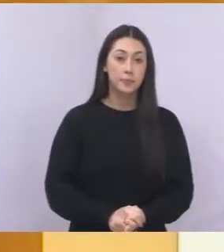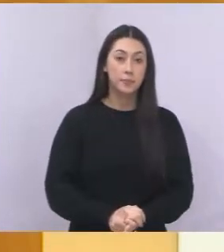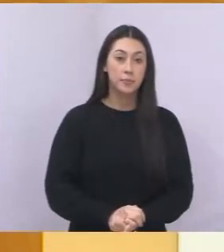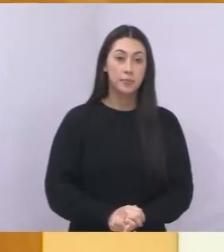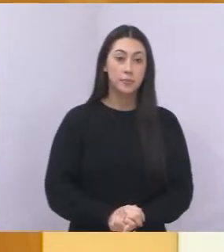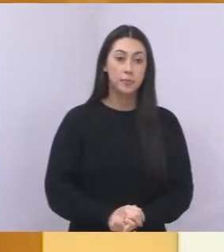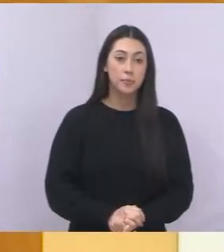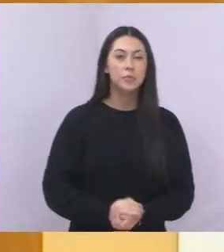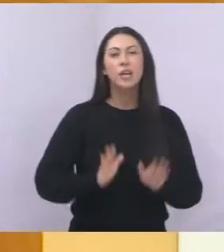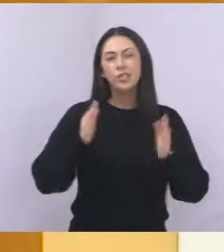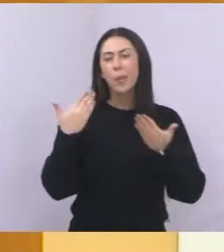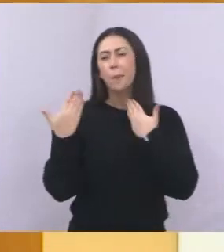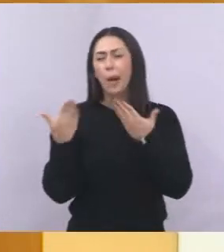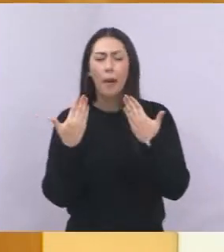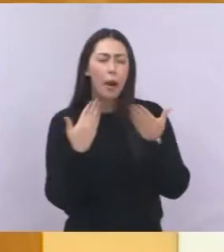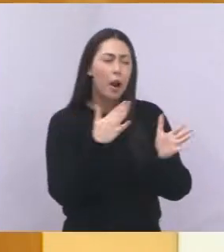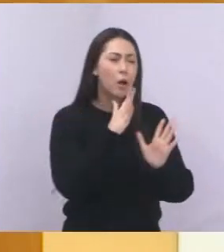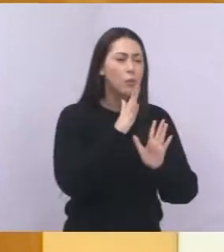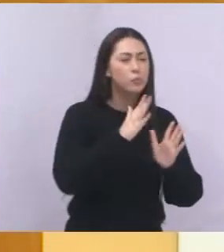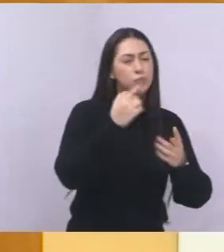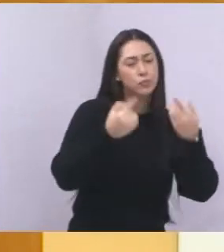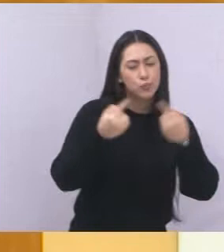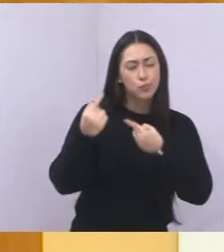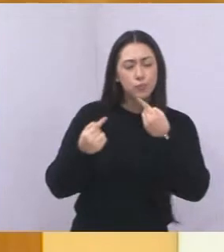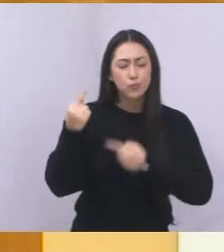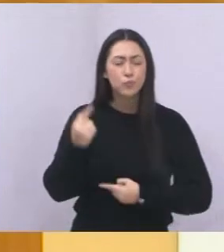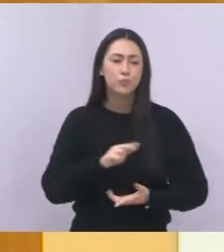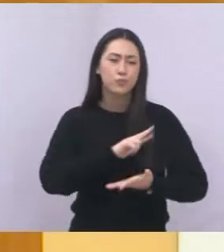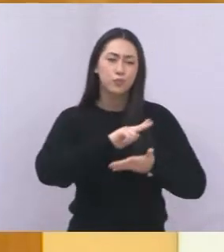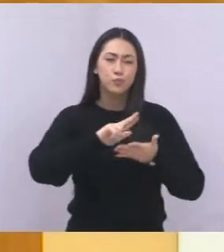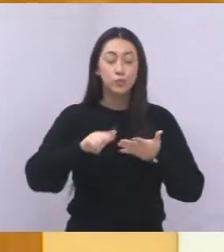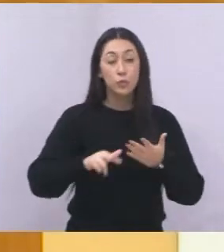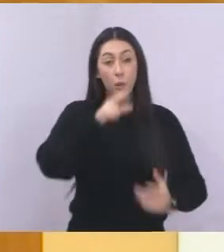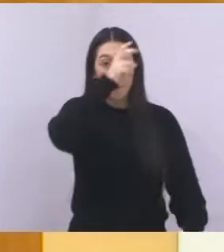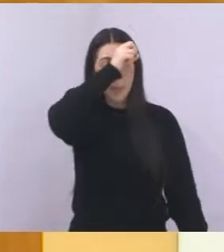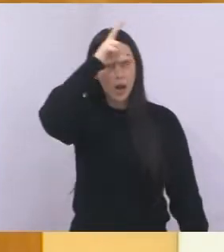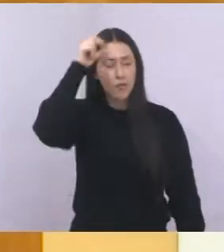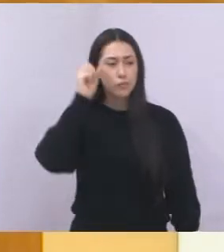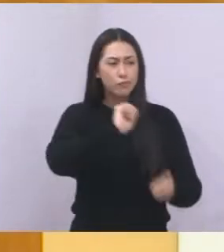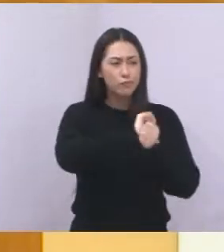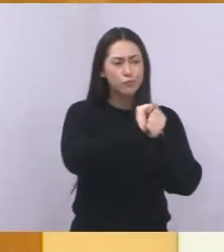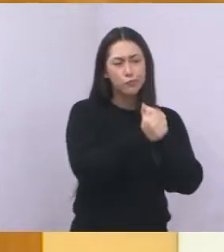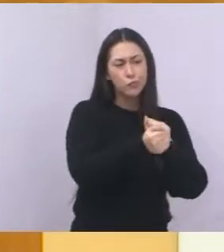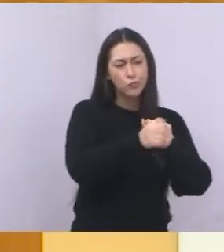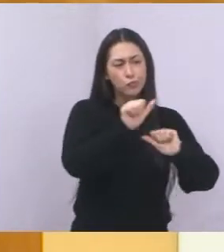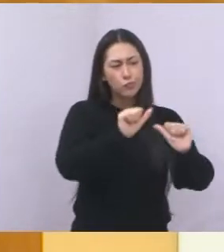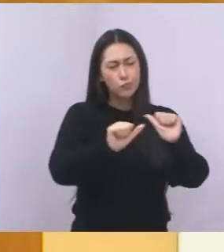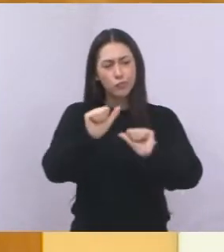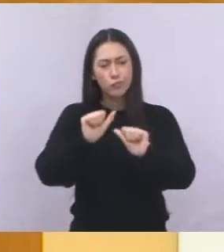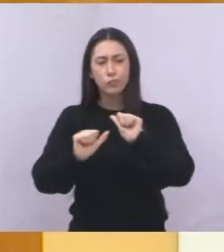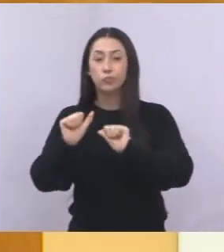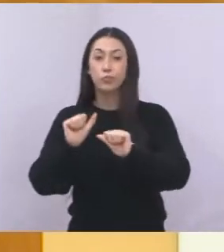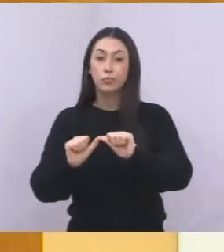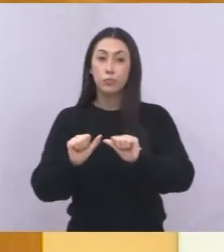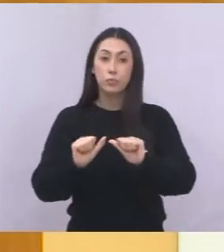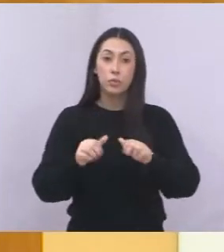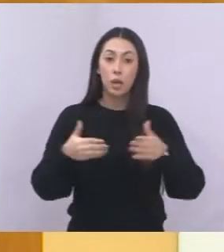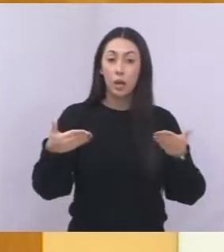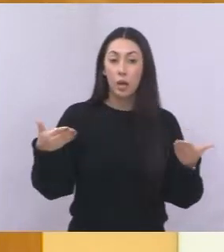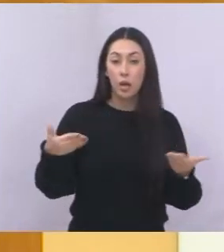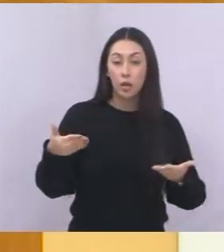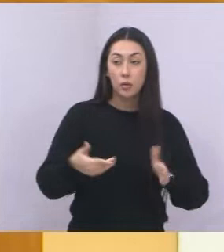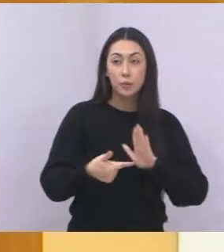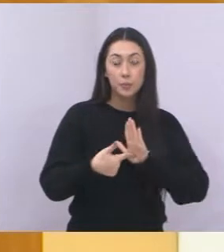Depois de várias discussões, o prefeito ele fez algumas modificações e ele